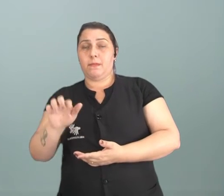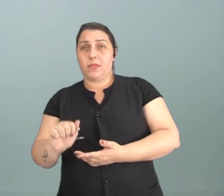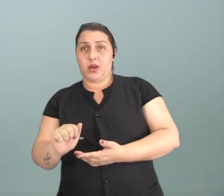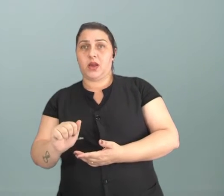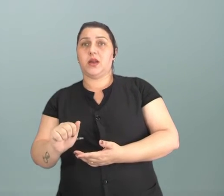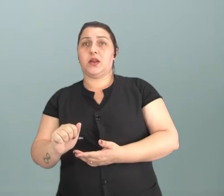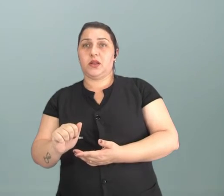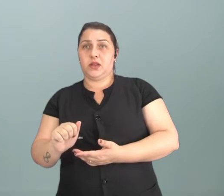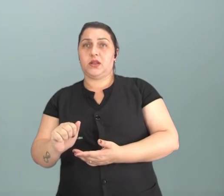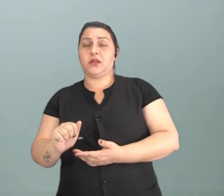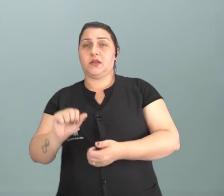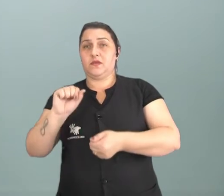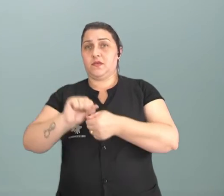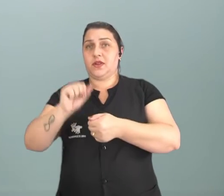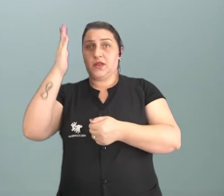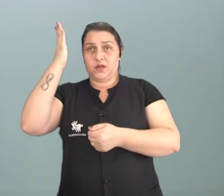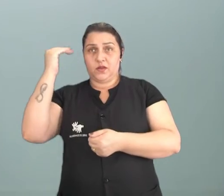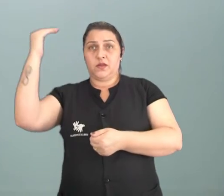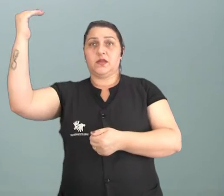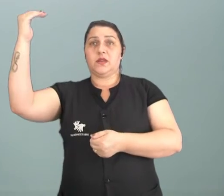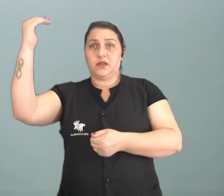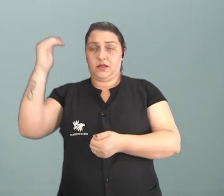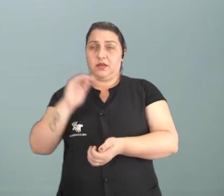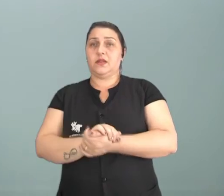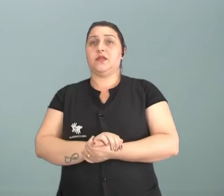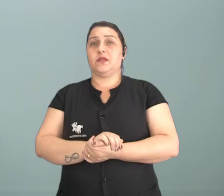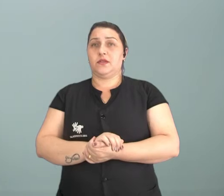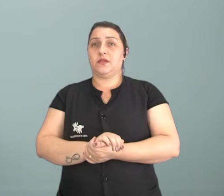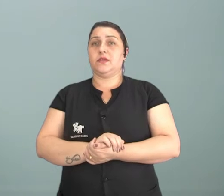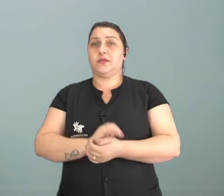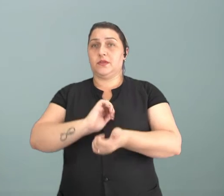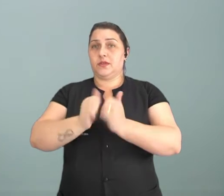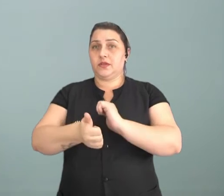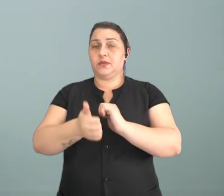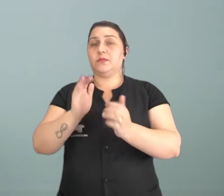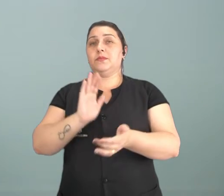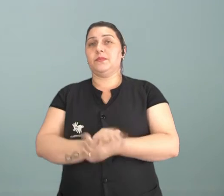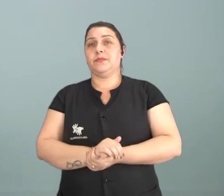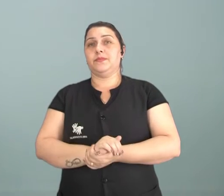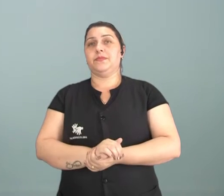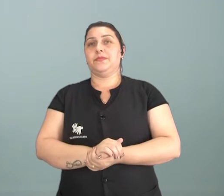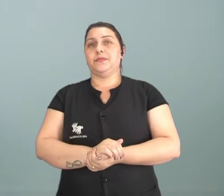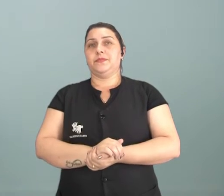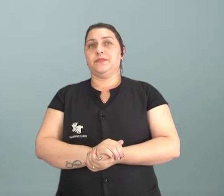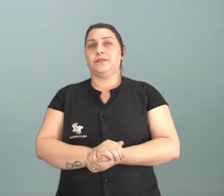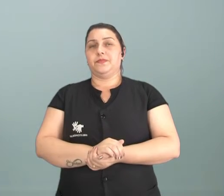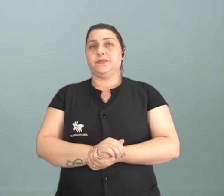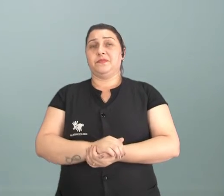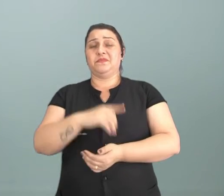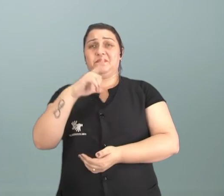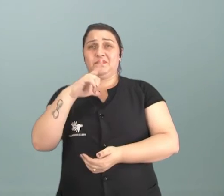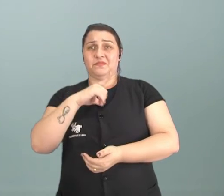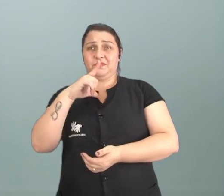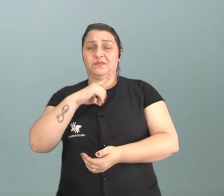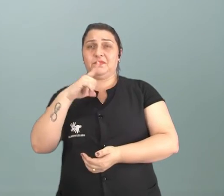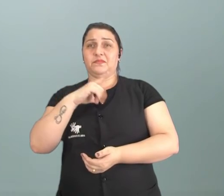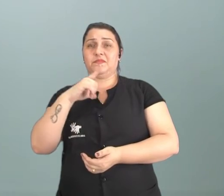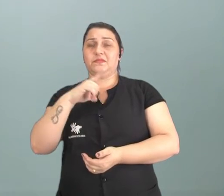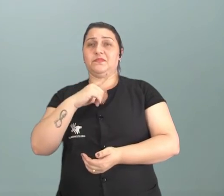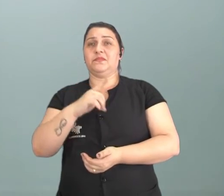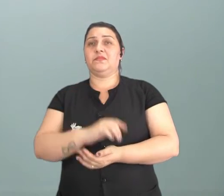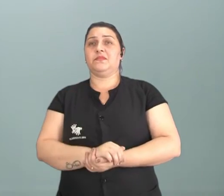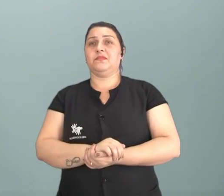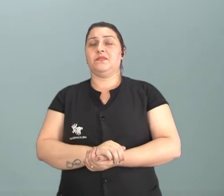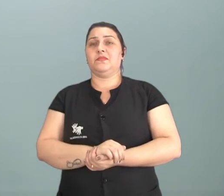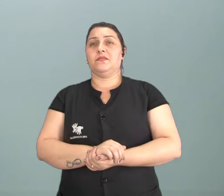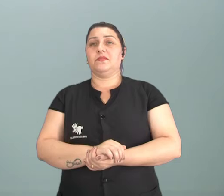jogadoras, né, fazendo sucesso nessa área, nesse esporte. E muitas outras coisas também. Tem muitos cargos, não eram dados para as